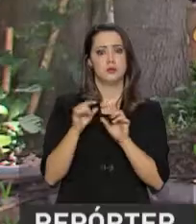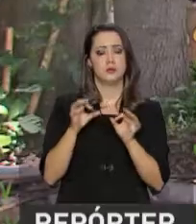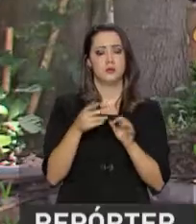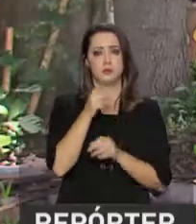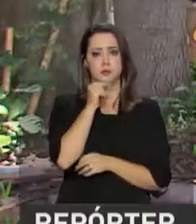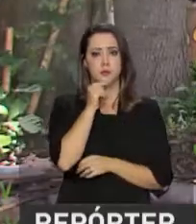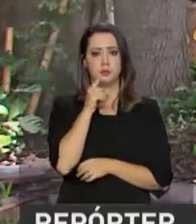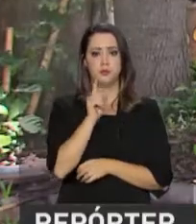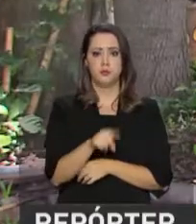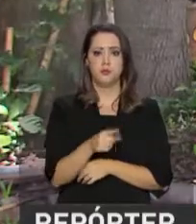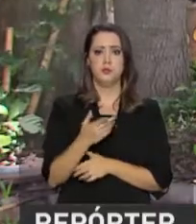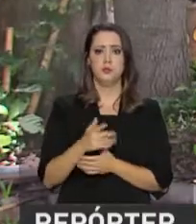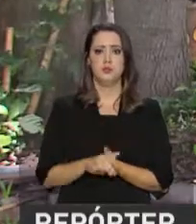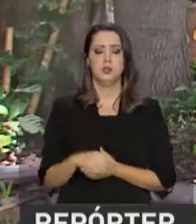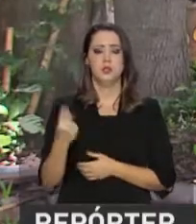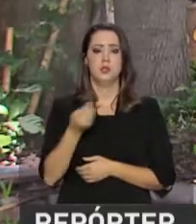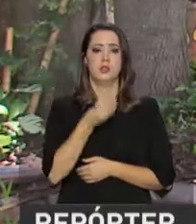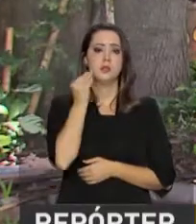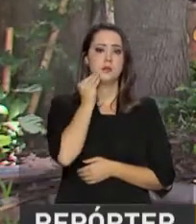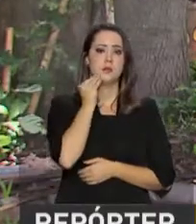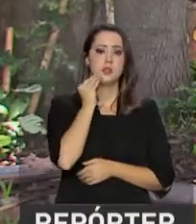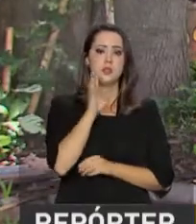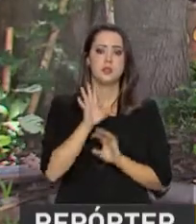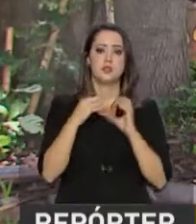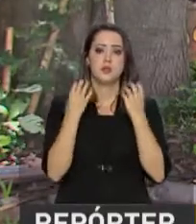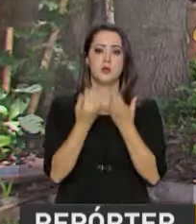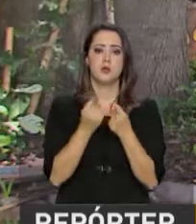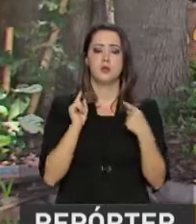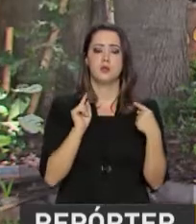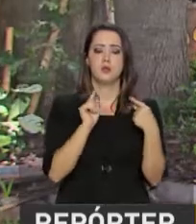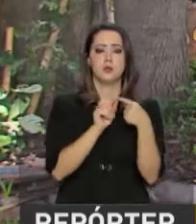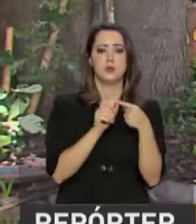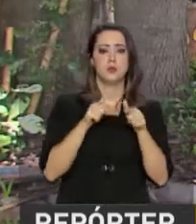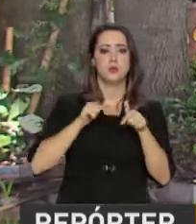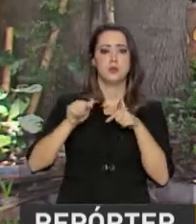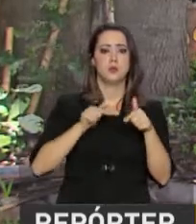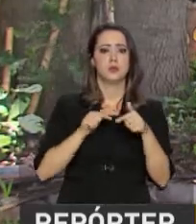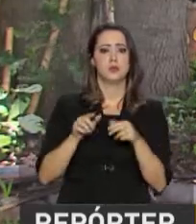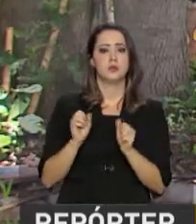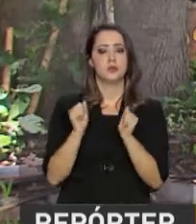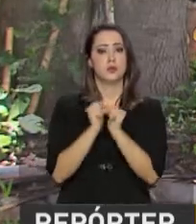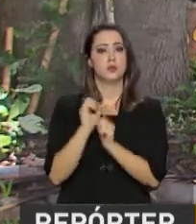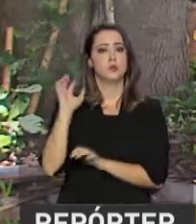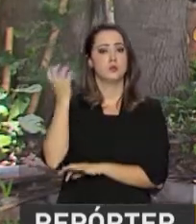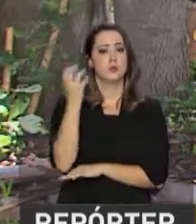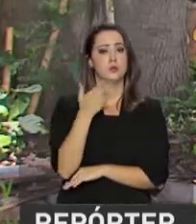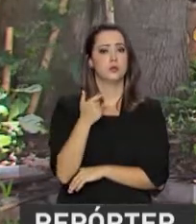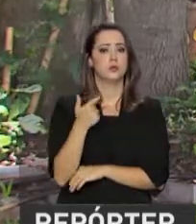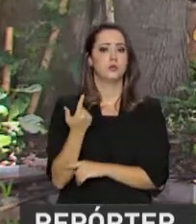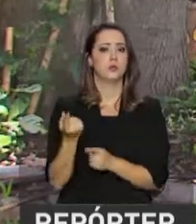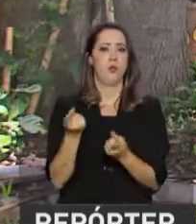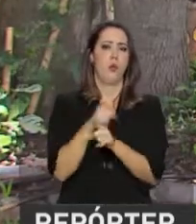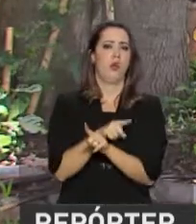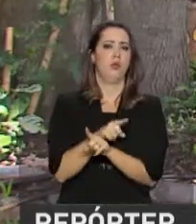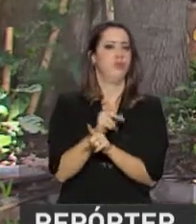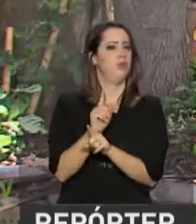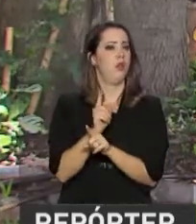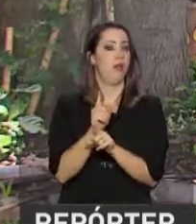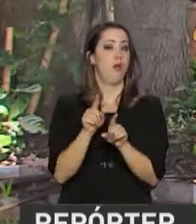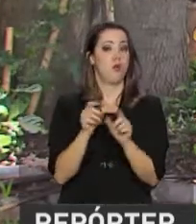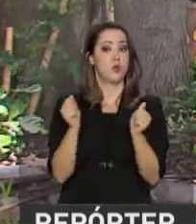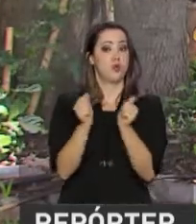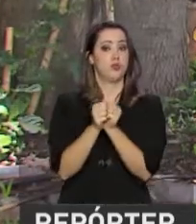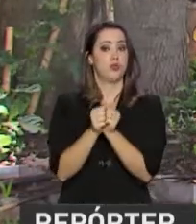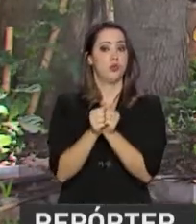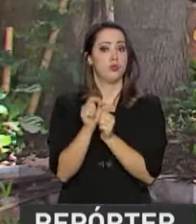experiência comunitária para preservar a água tem como meta trabalhar com a natureza não contra ela aumentar o